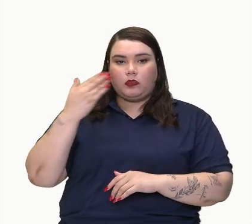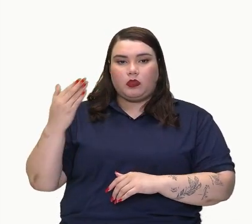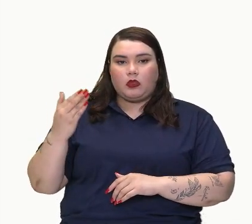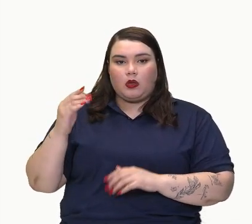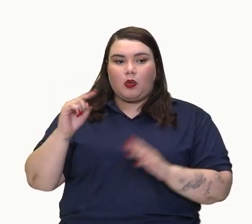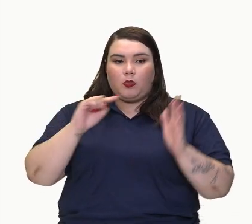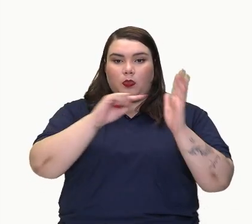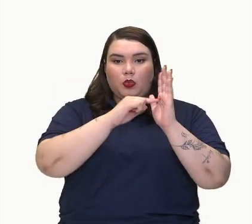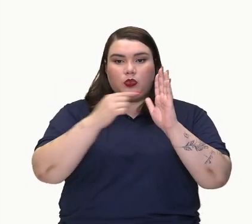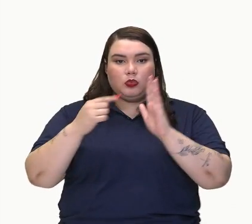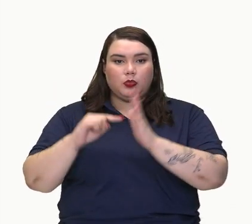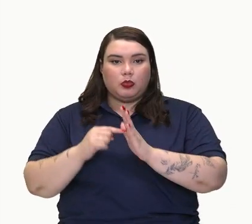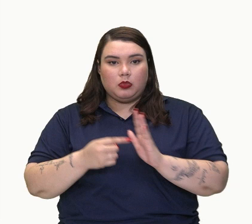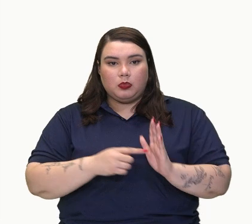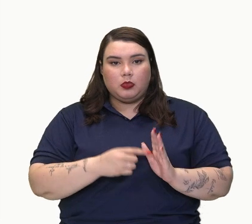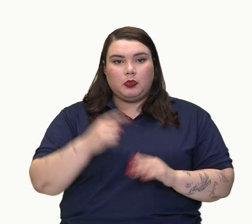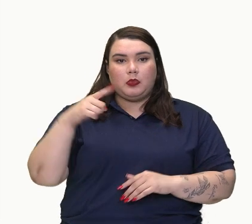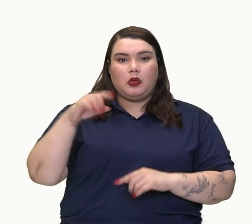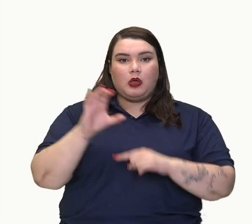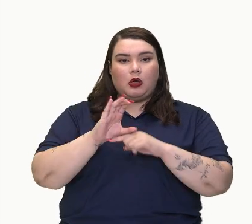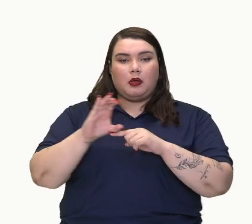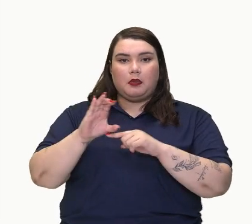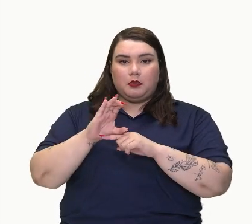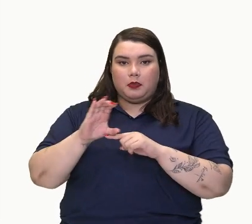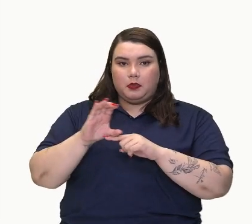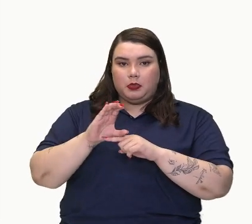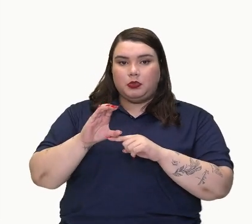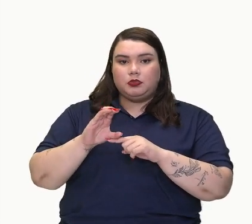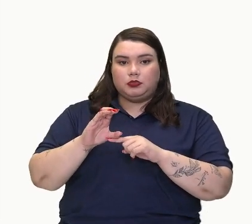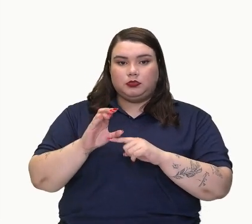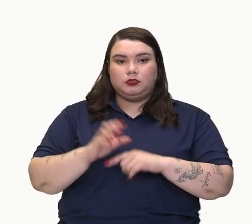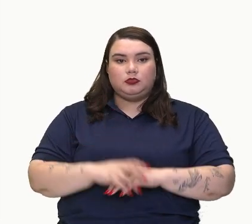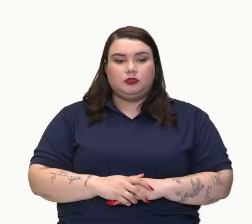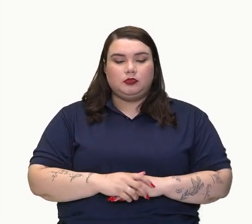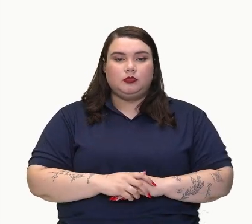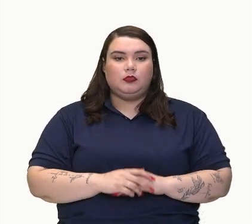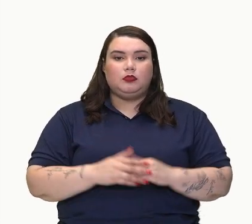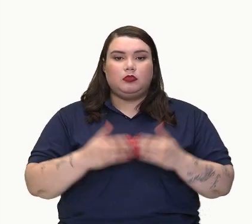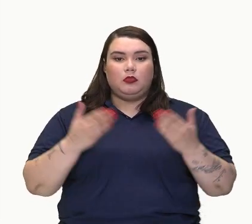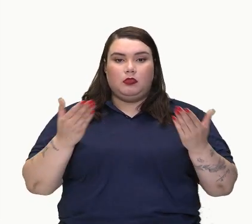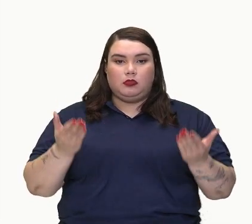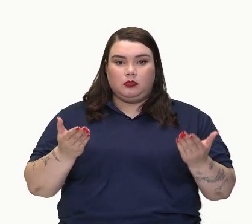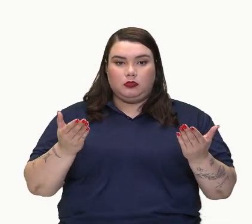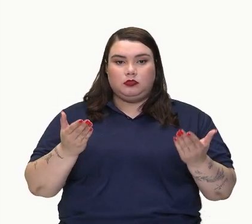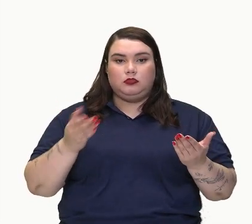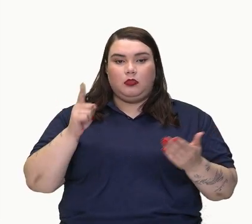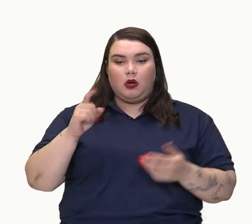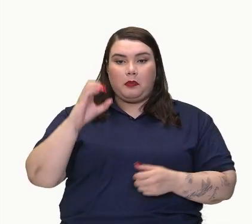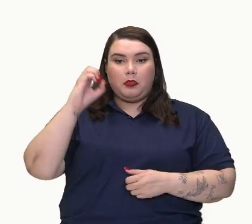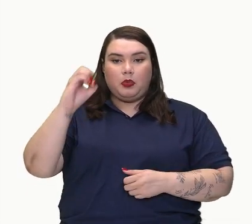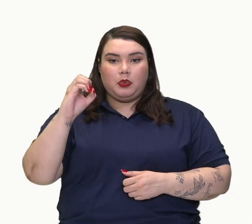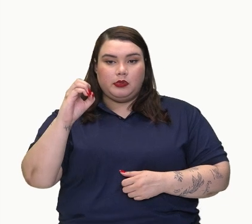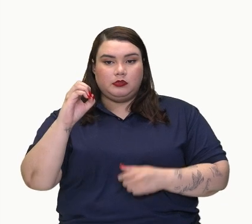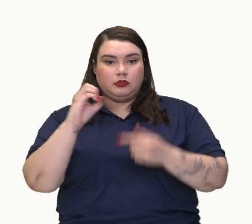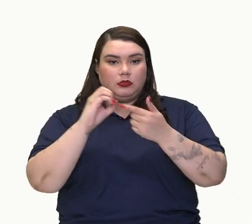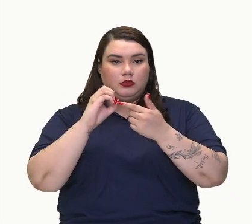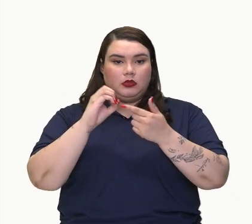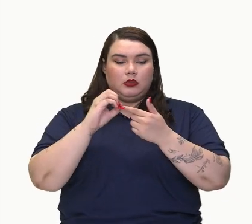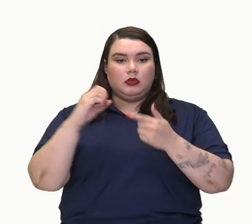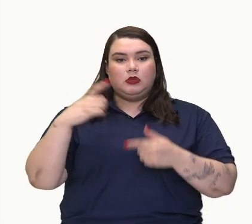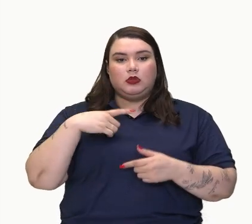dessa é um carbono, tá? Cada parada dessa é um carbono. E essa bola no meio significa que eu tenho